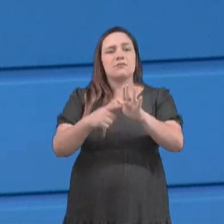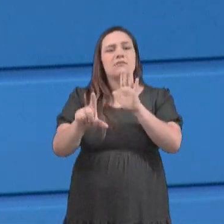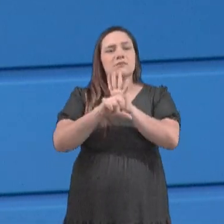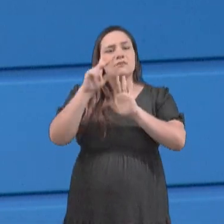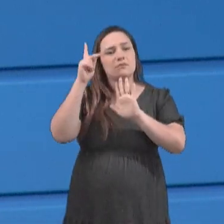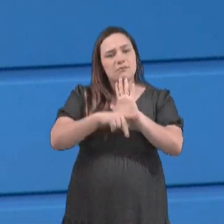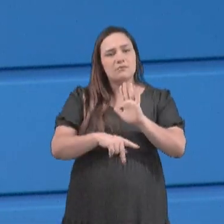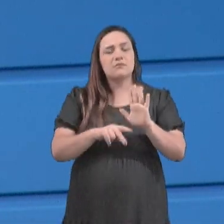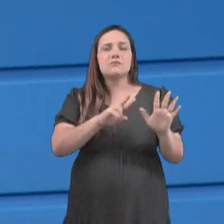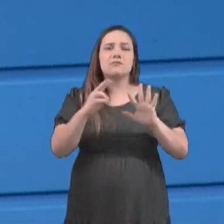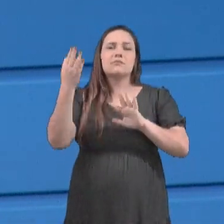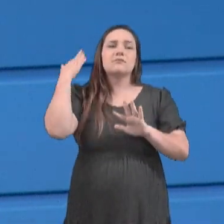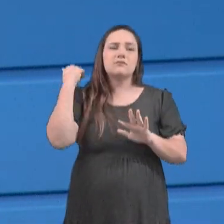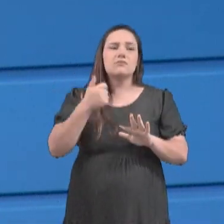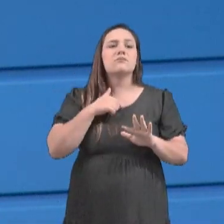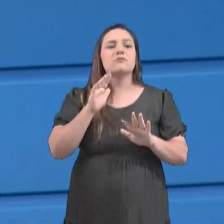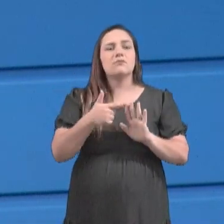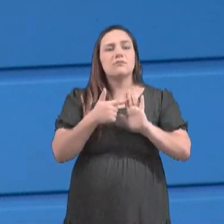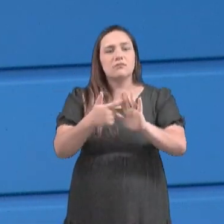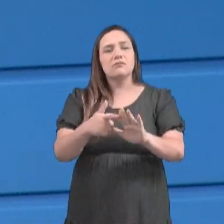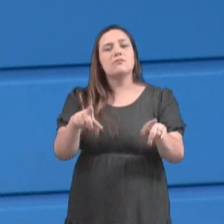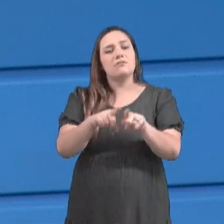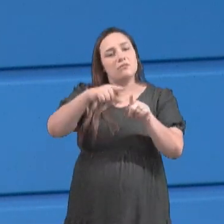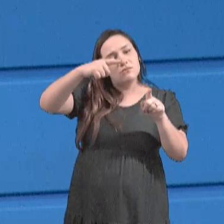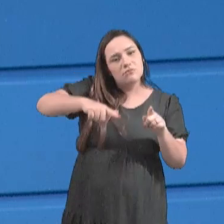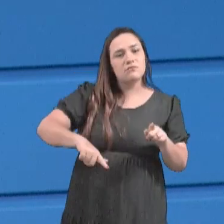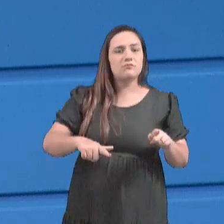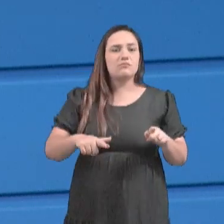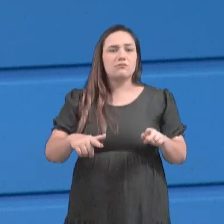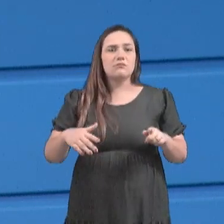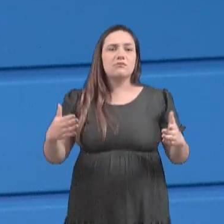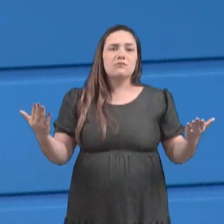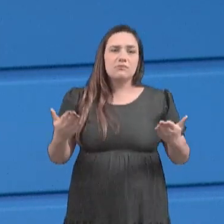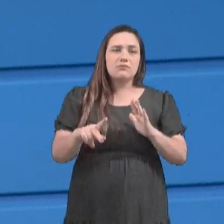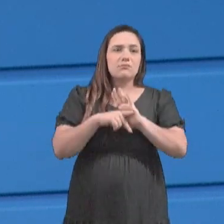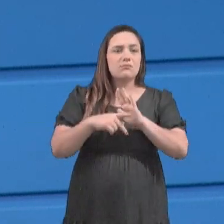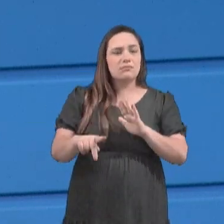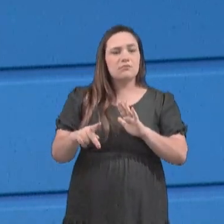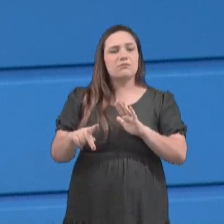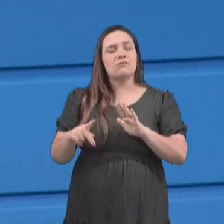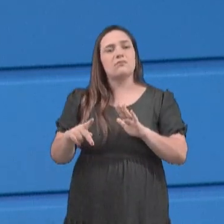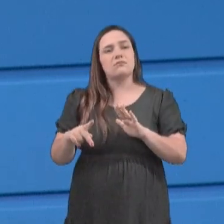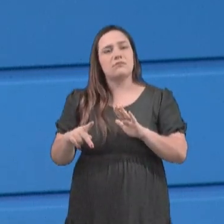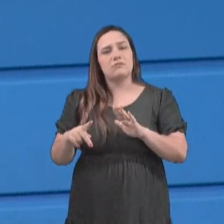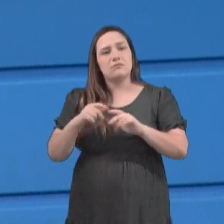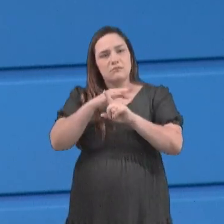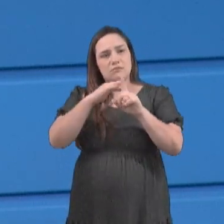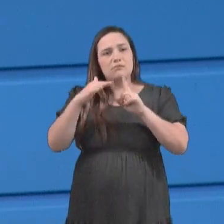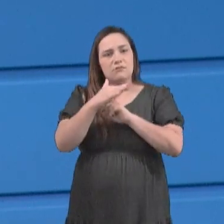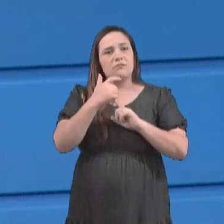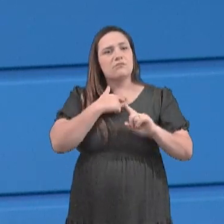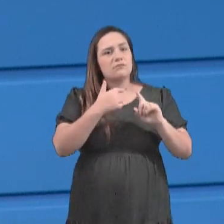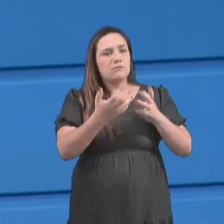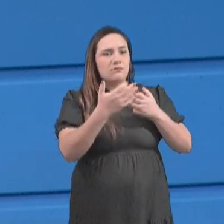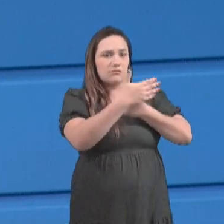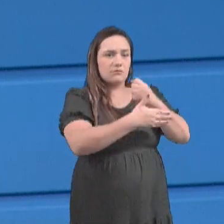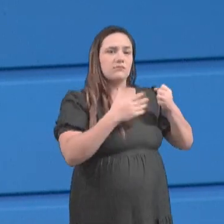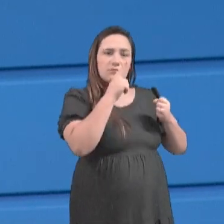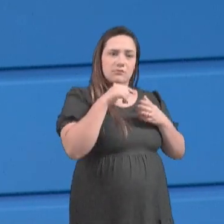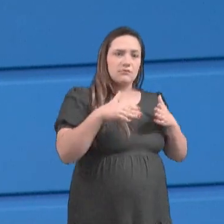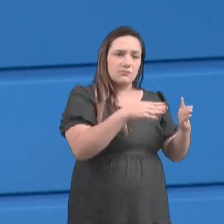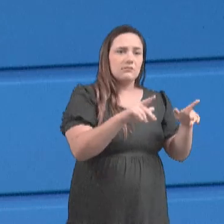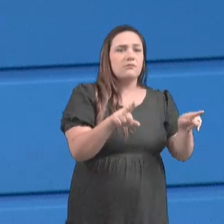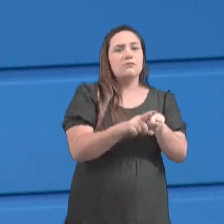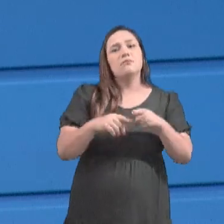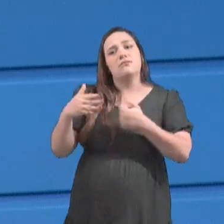também, na semana passada e nessa semana, em referência ao meio ambiente, 2 projetos de lei, um para proteger os rios, um para proteger